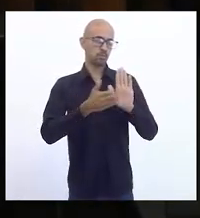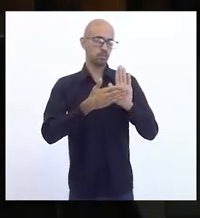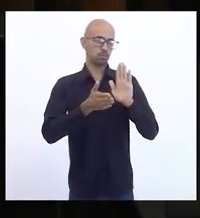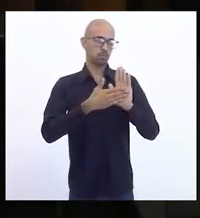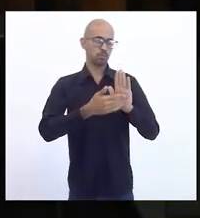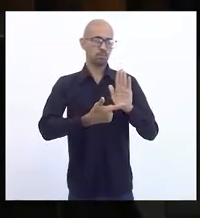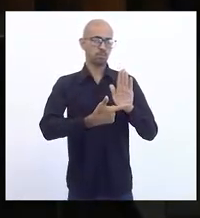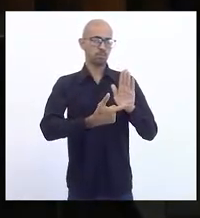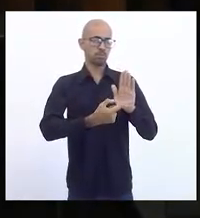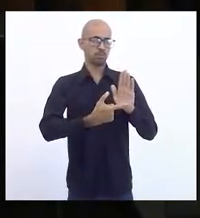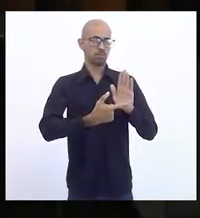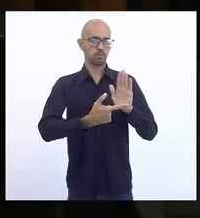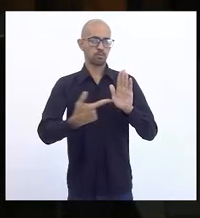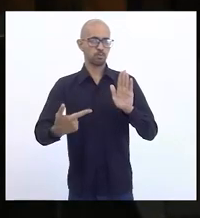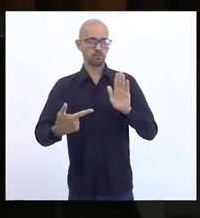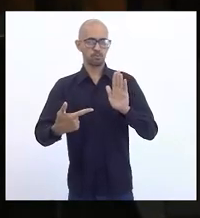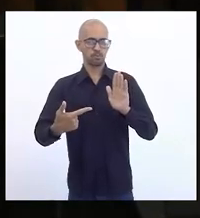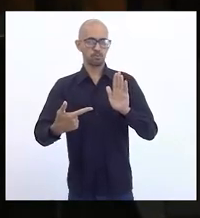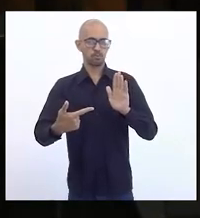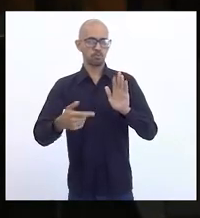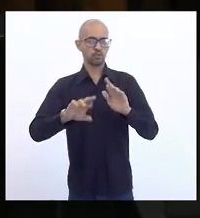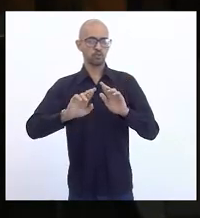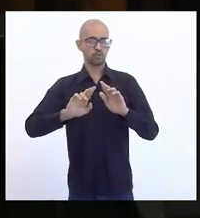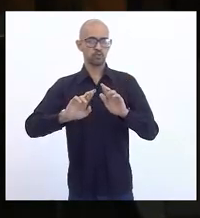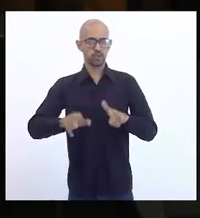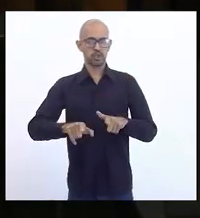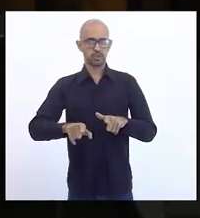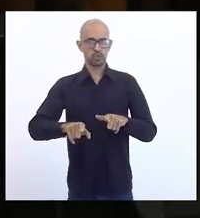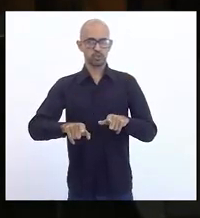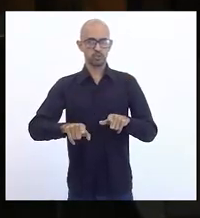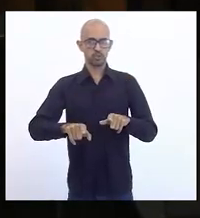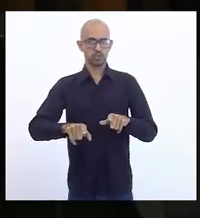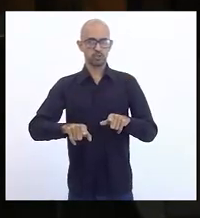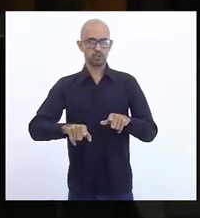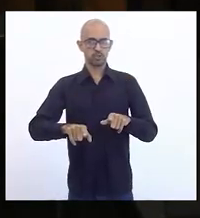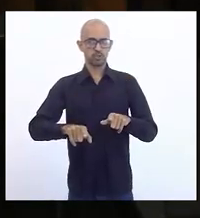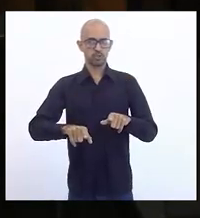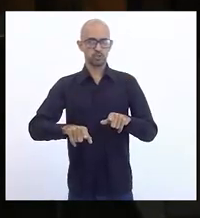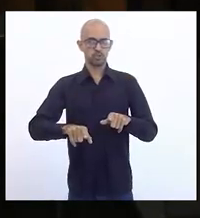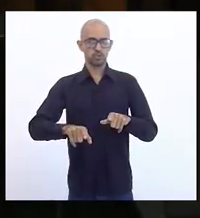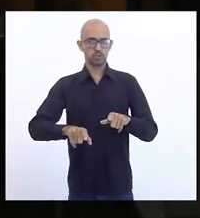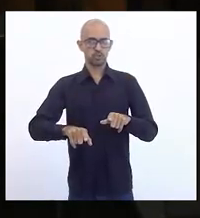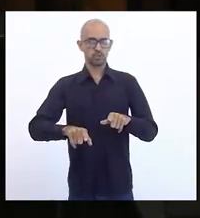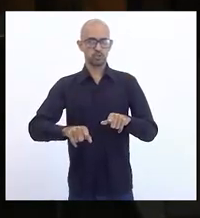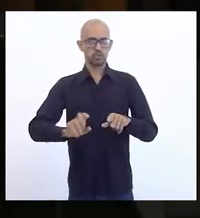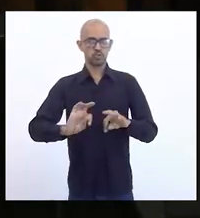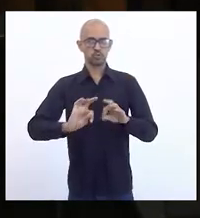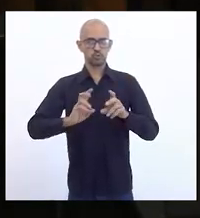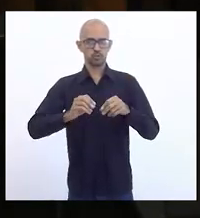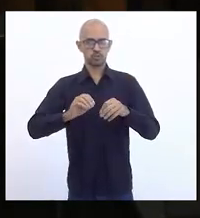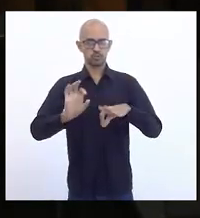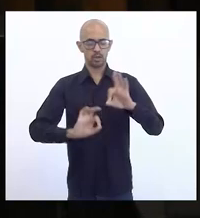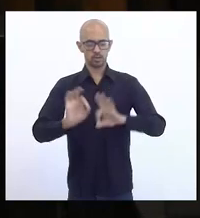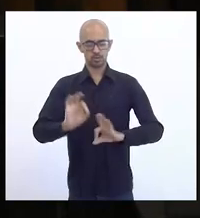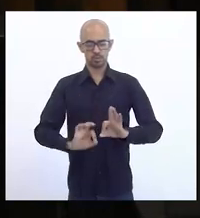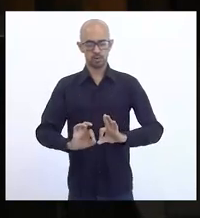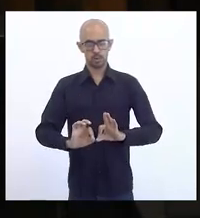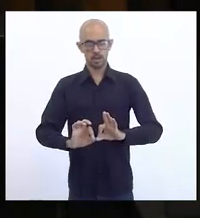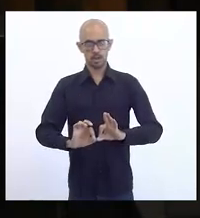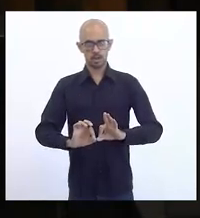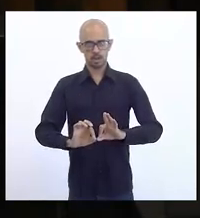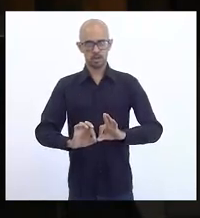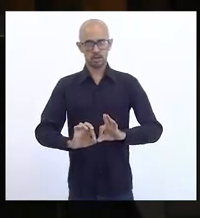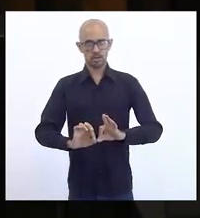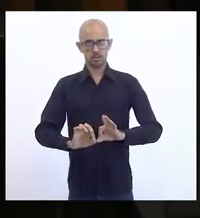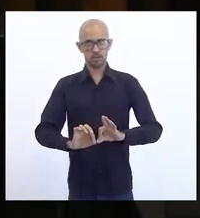22 absolutamente diferente daquilo que estava sendo preparado a